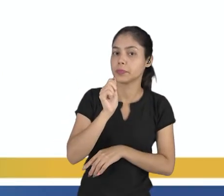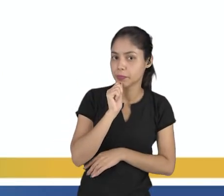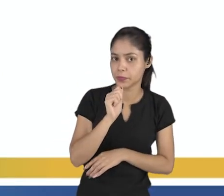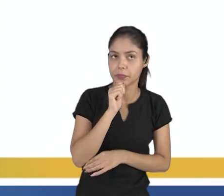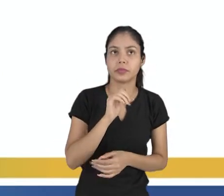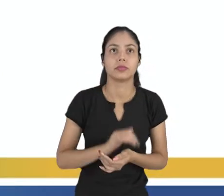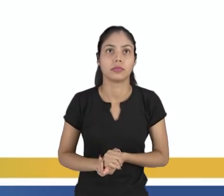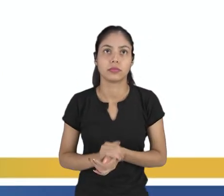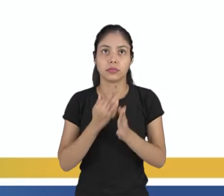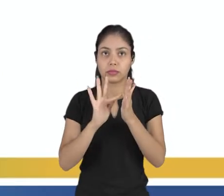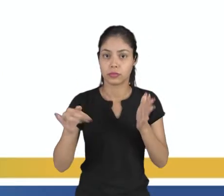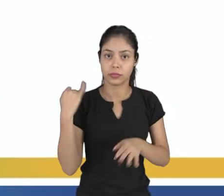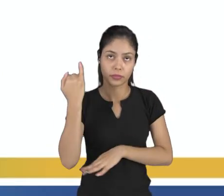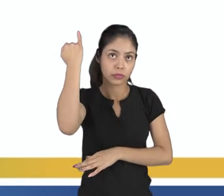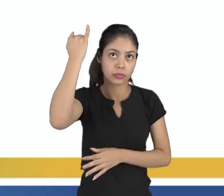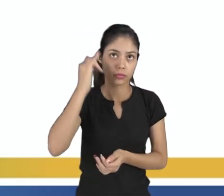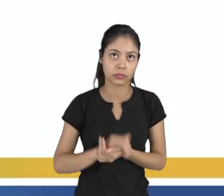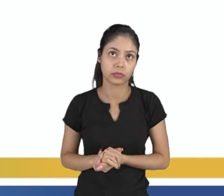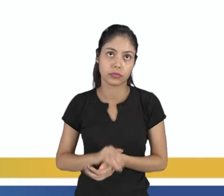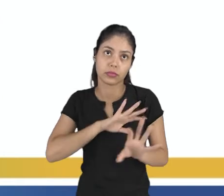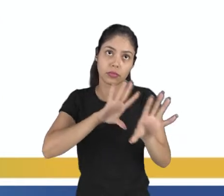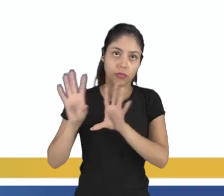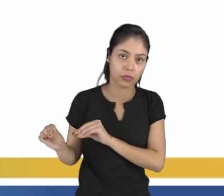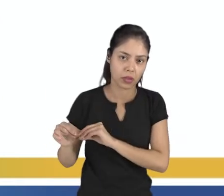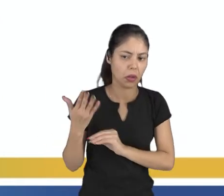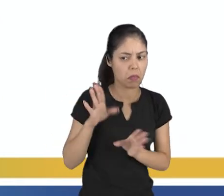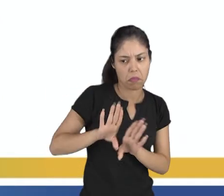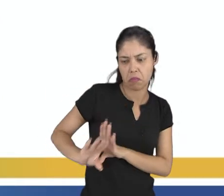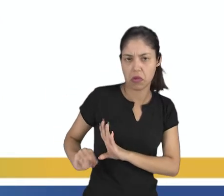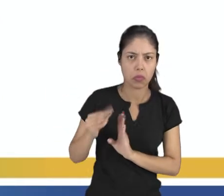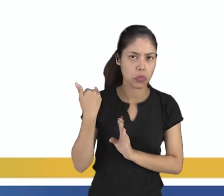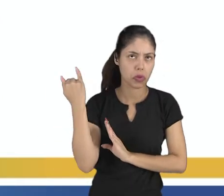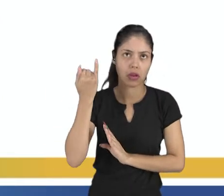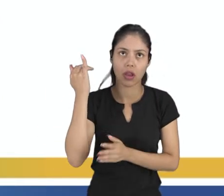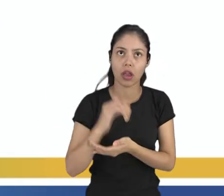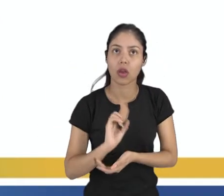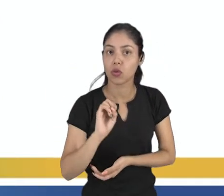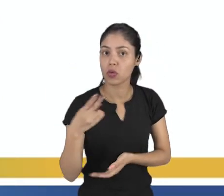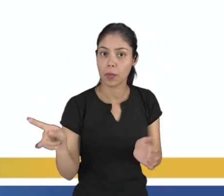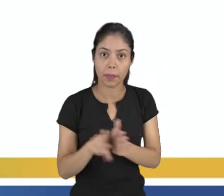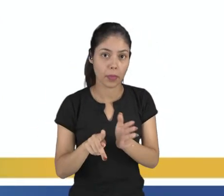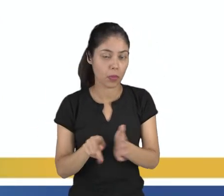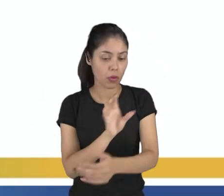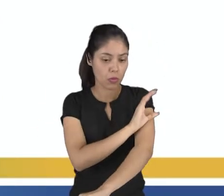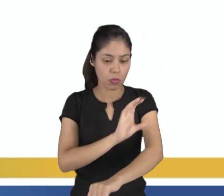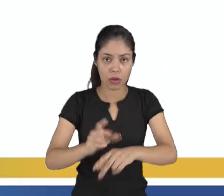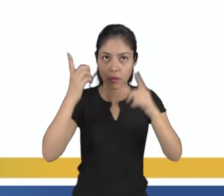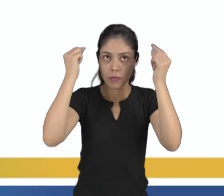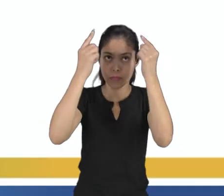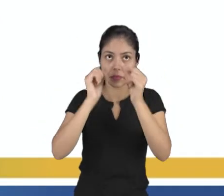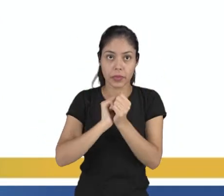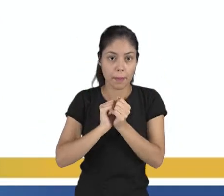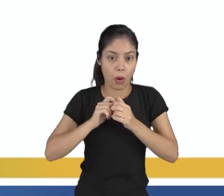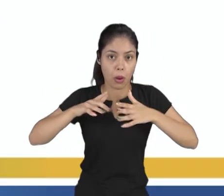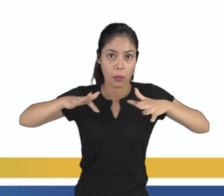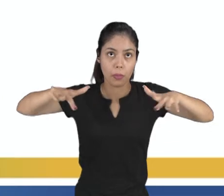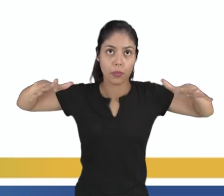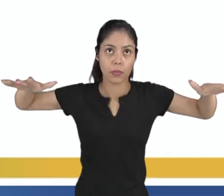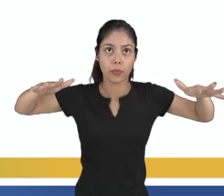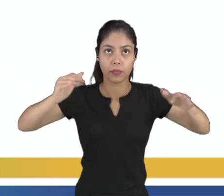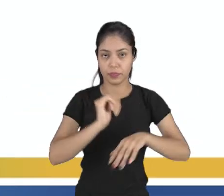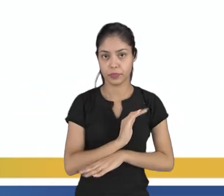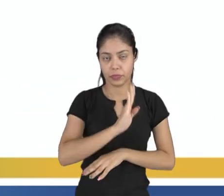uma função fundamental, embora menos importante do que na cultura grega. A expansão de